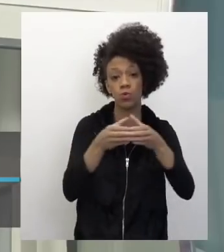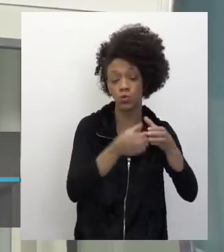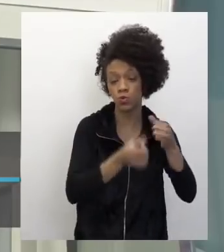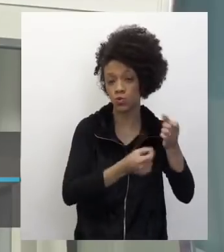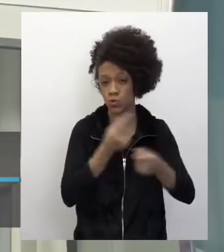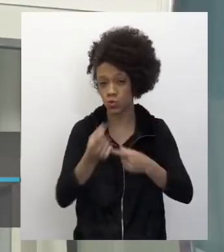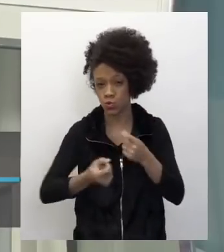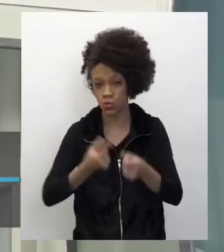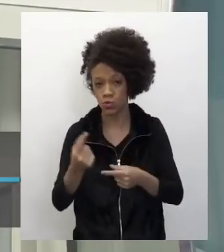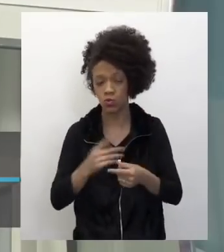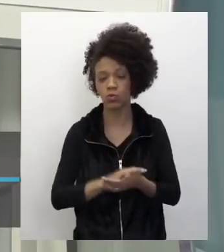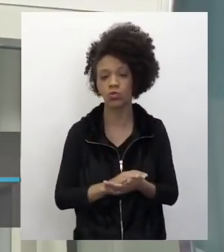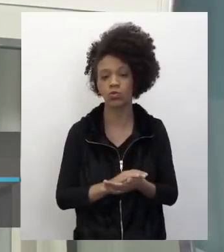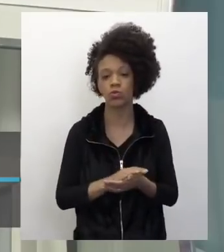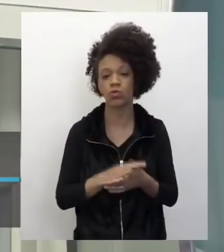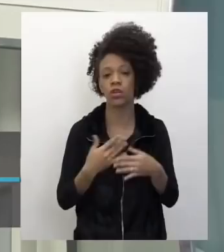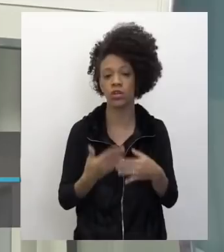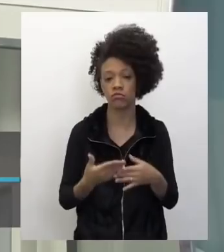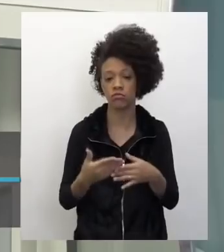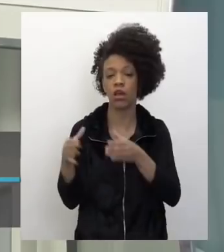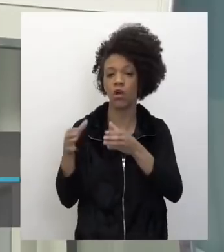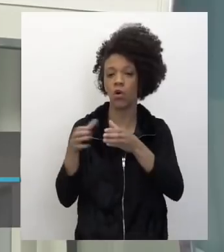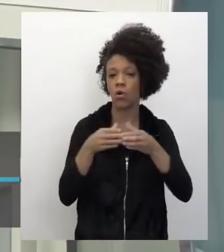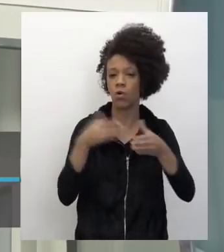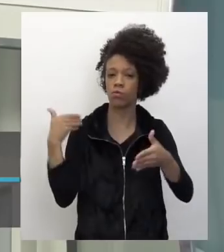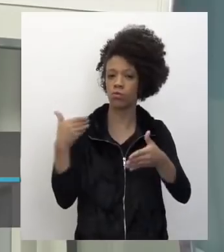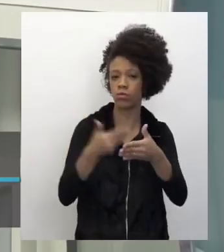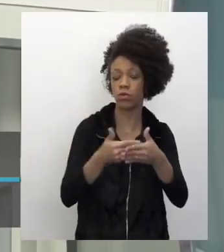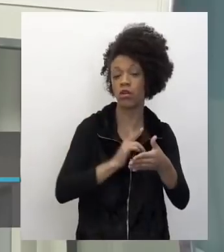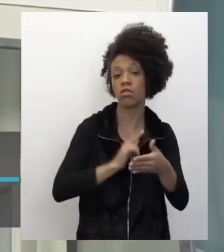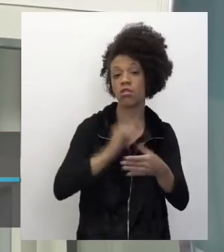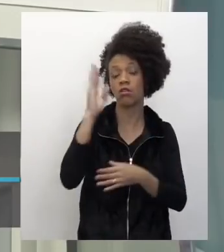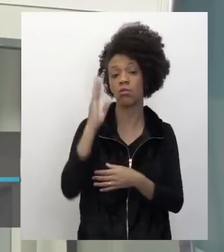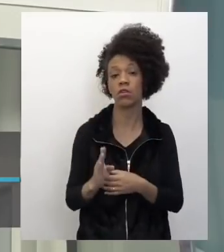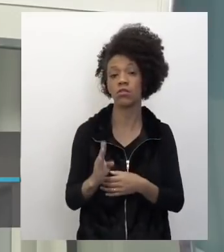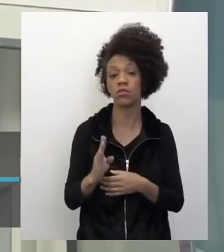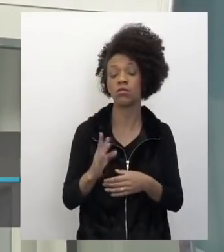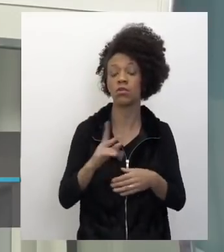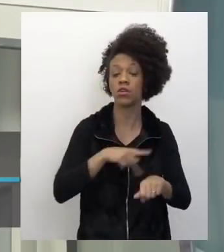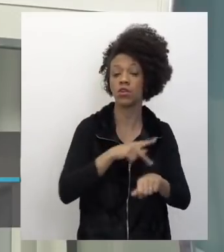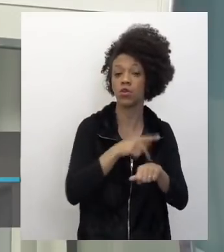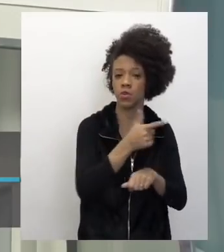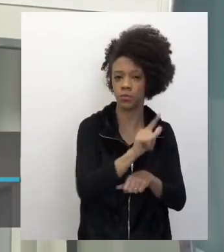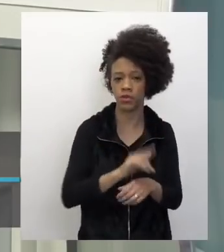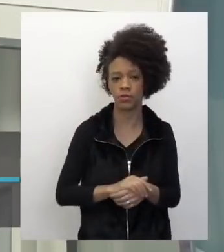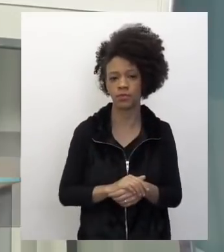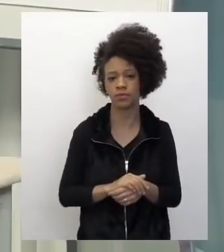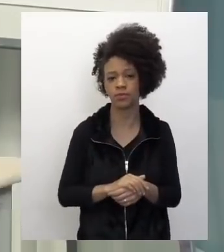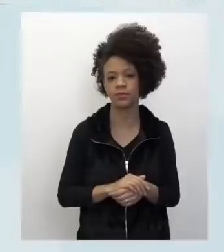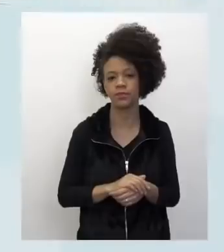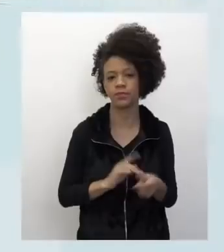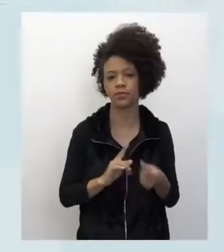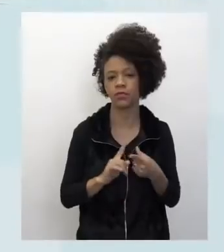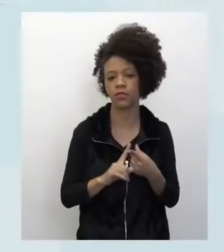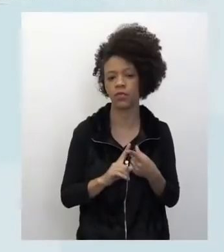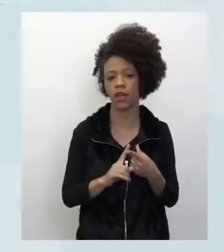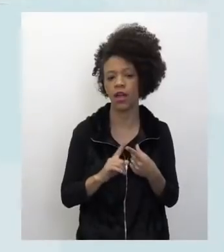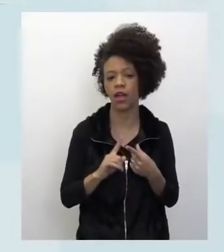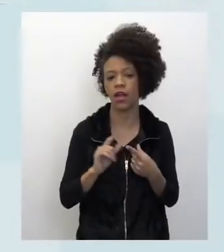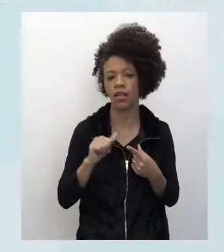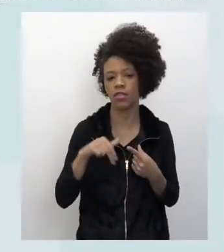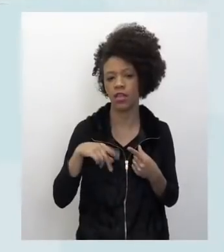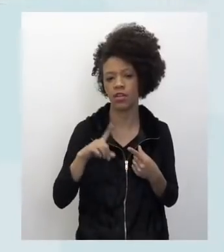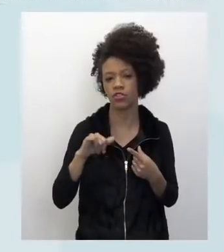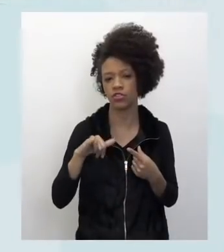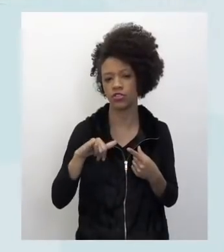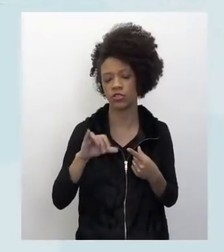grupos circenses contemporâneos que tem no Brasil e fora do Brasil. Então, vamos lá. Anal de Ícaros. Anotem